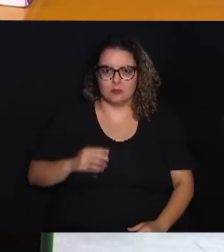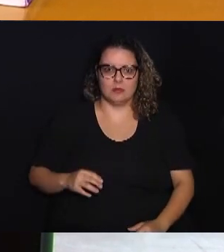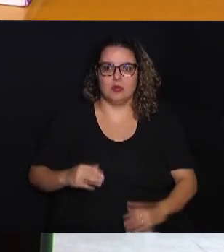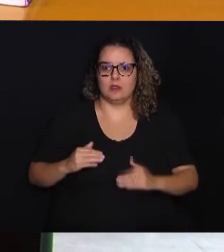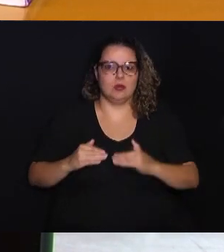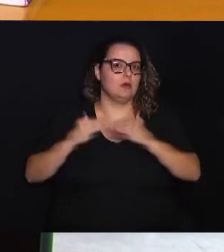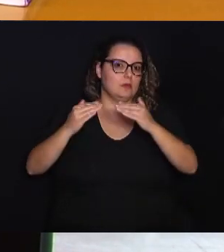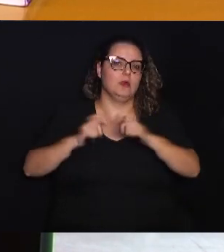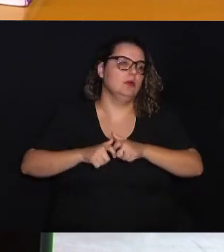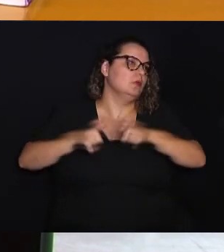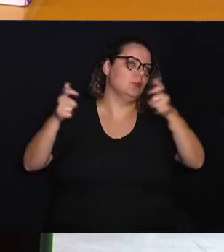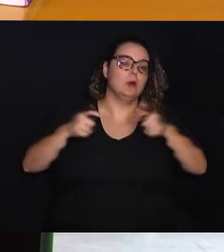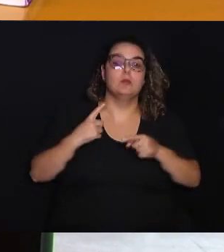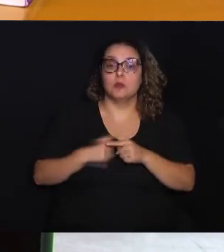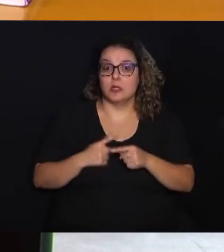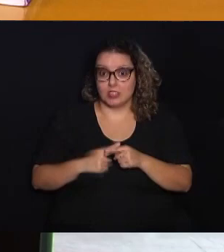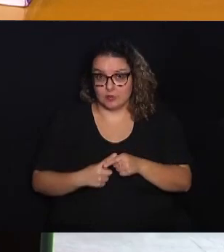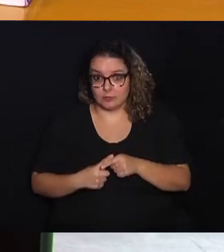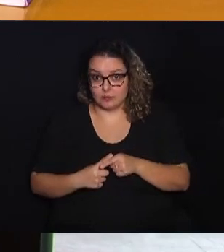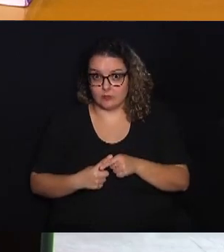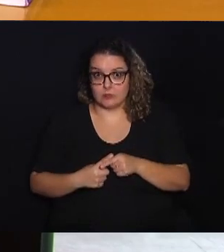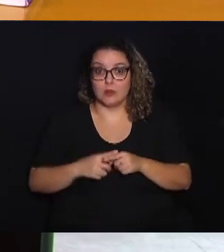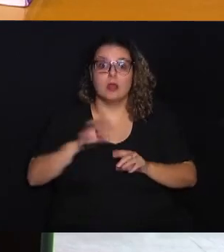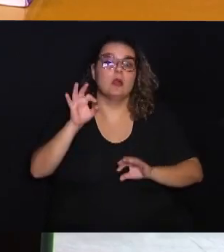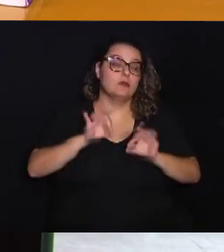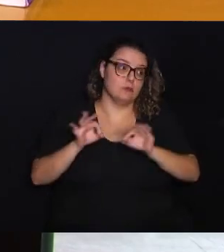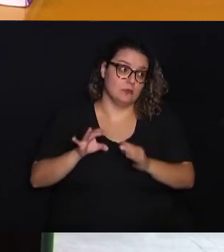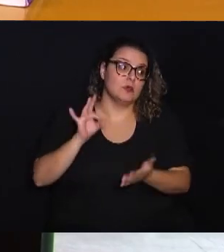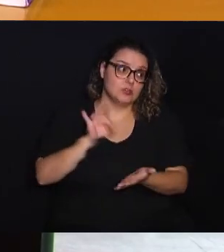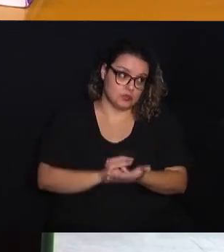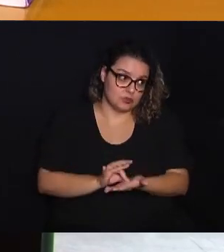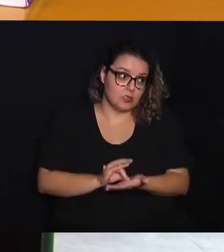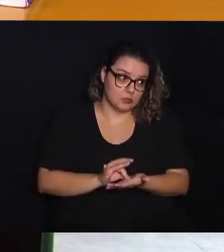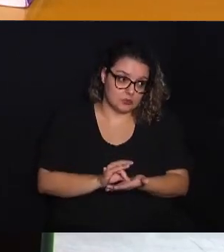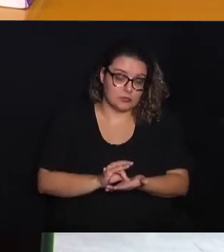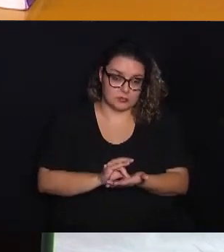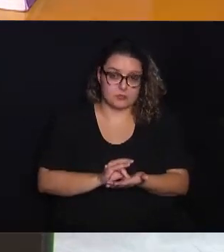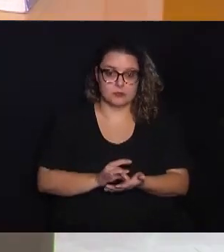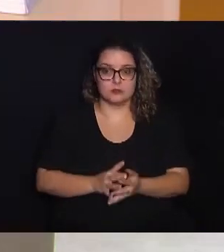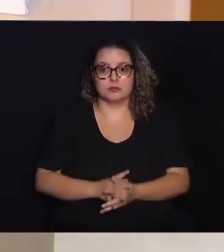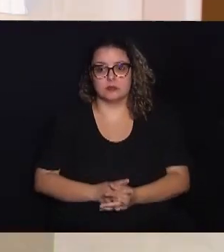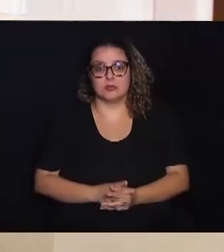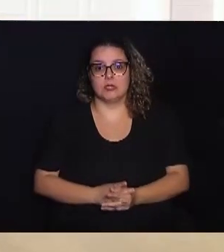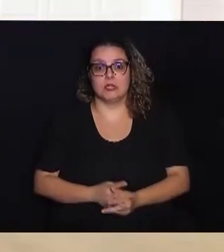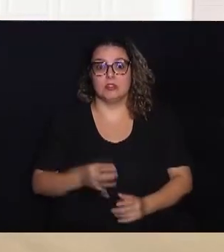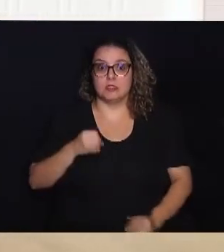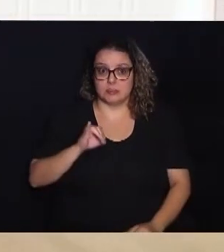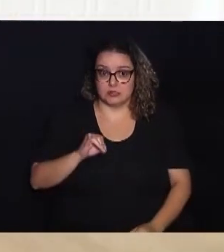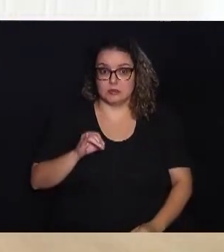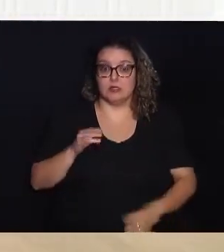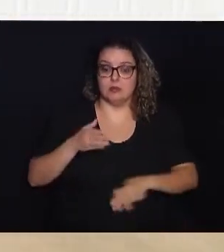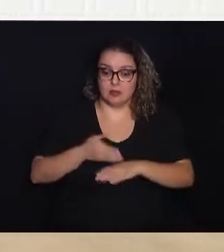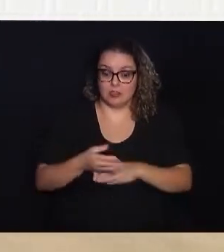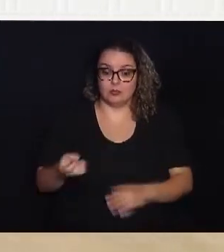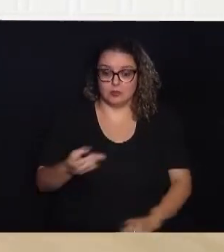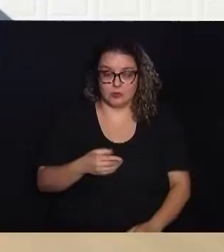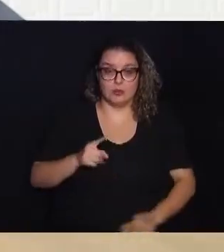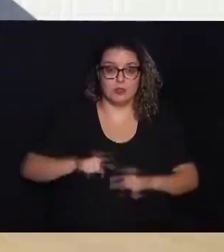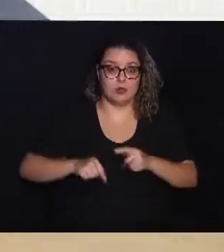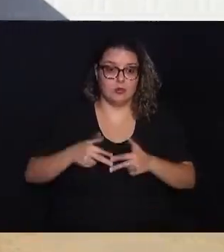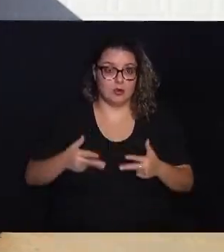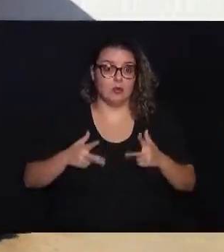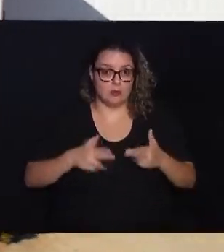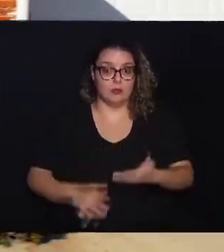enésima potência, ao máximo, né? Por quê? Porque esse é um planejamento de fato. Tá? Se você vai introduzir um